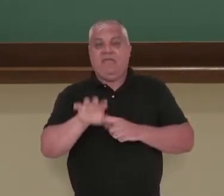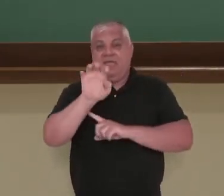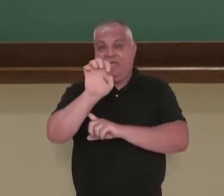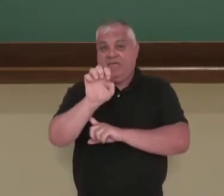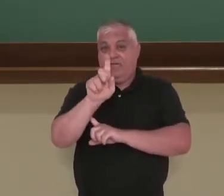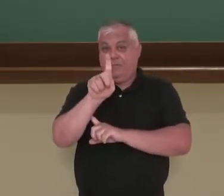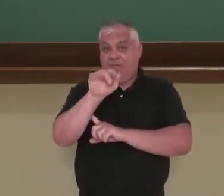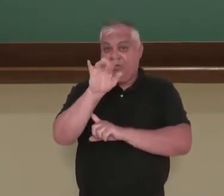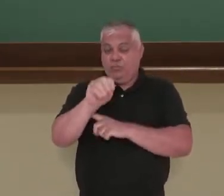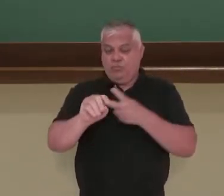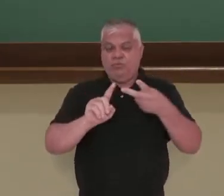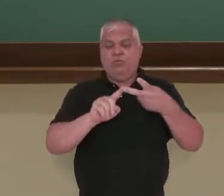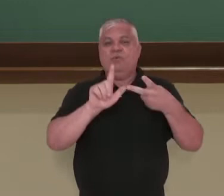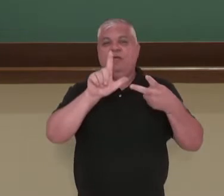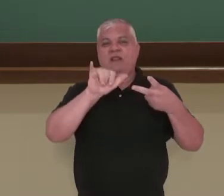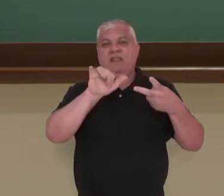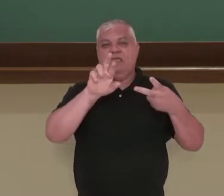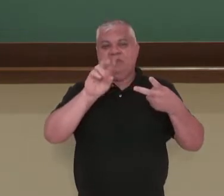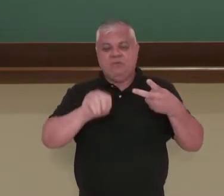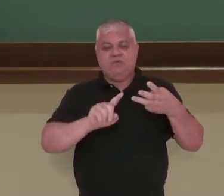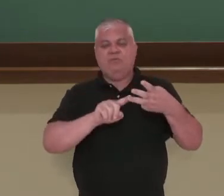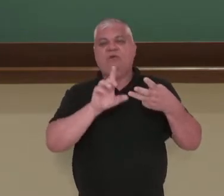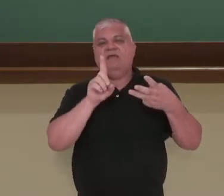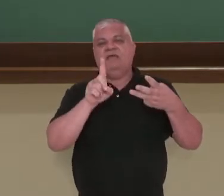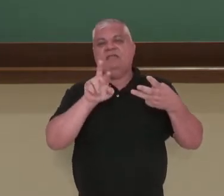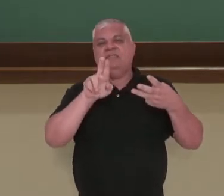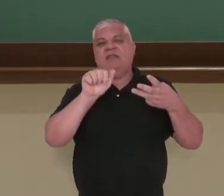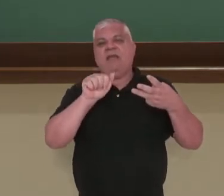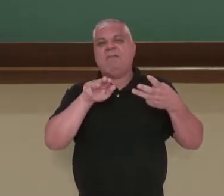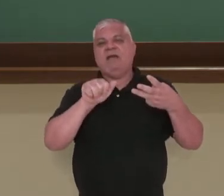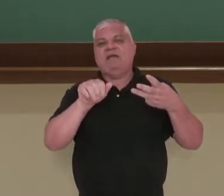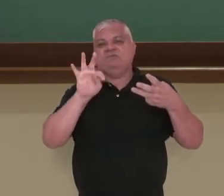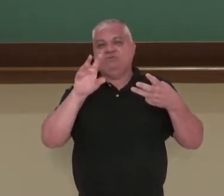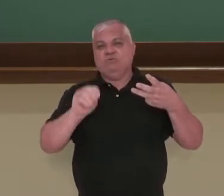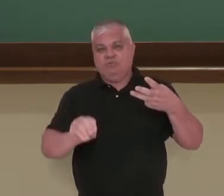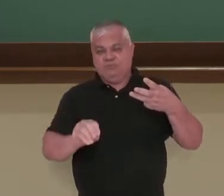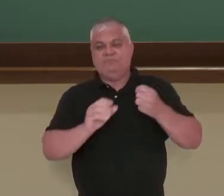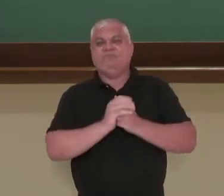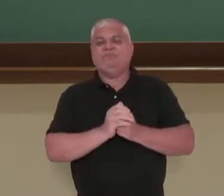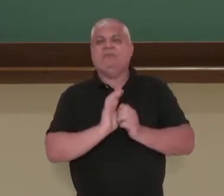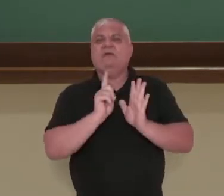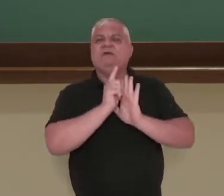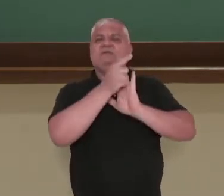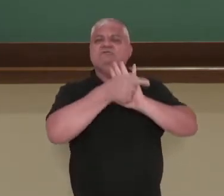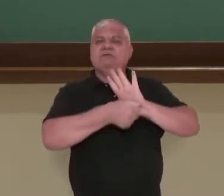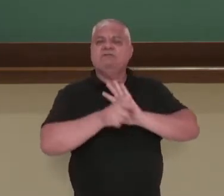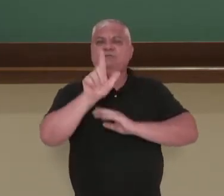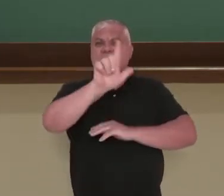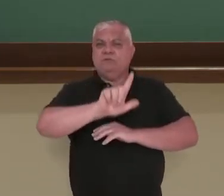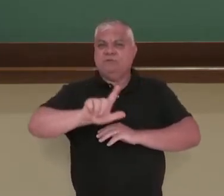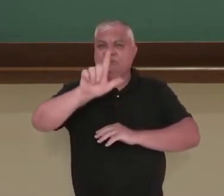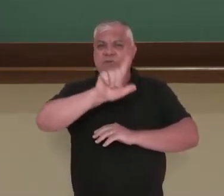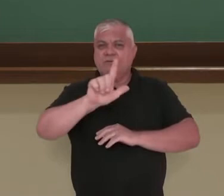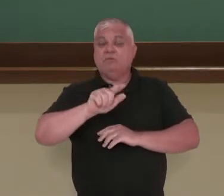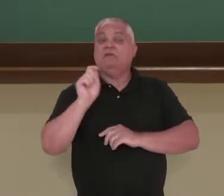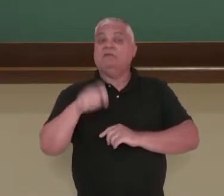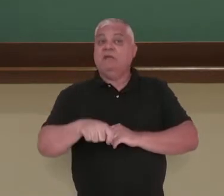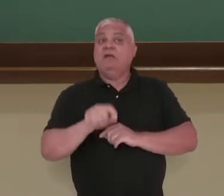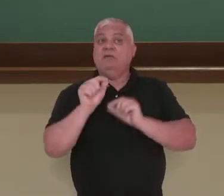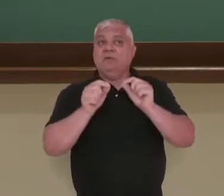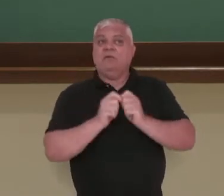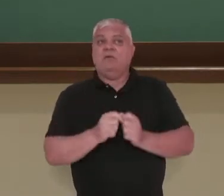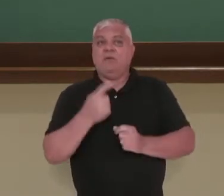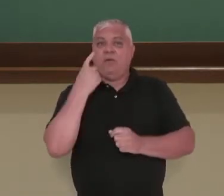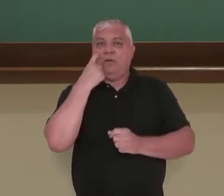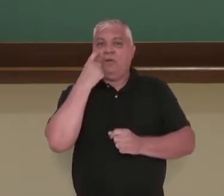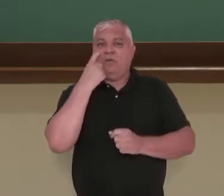o épico, o lírico e o dramático. Enquanto os gêneros literários, cabe um alerta, olho na